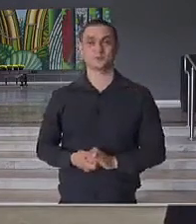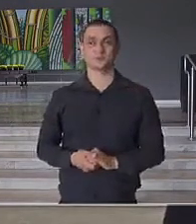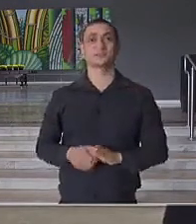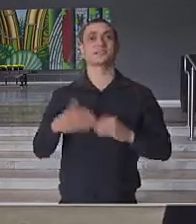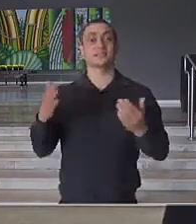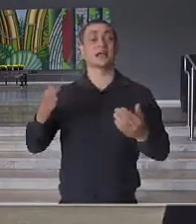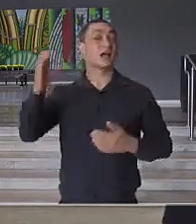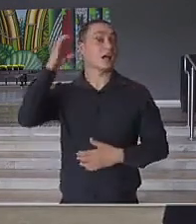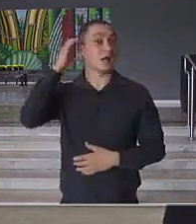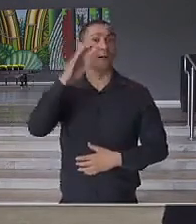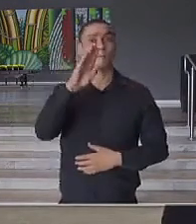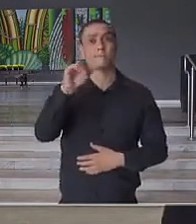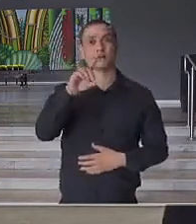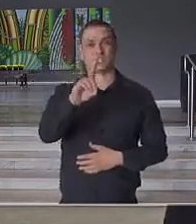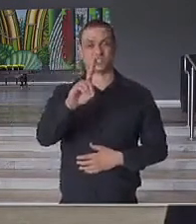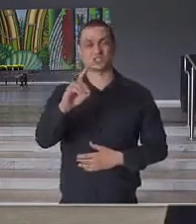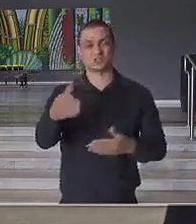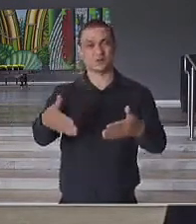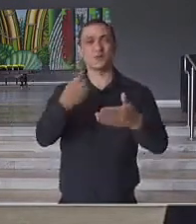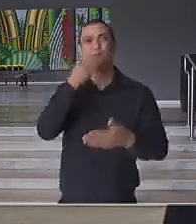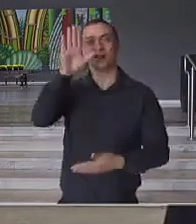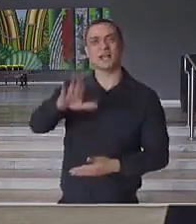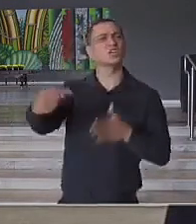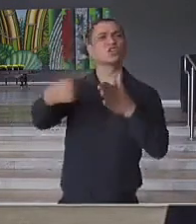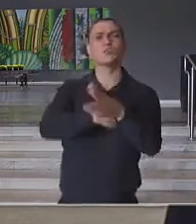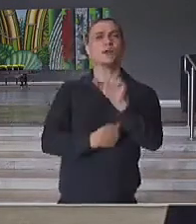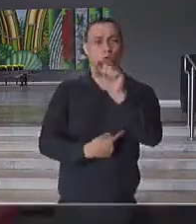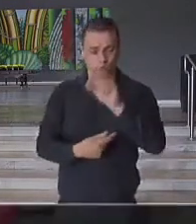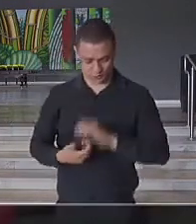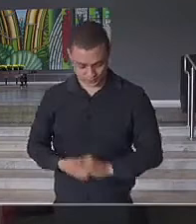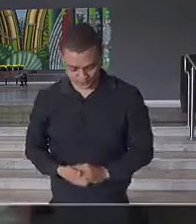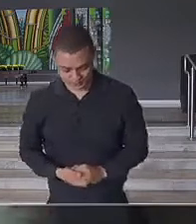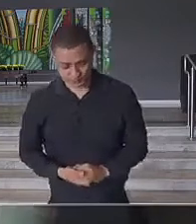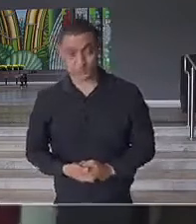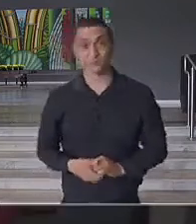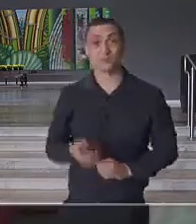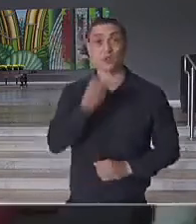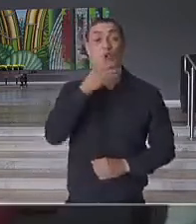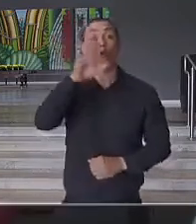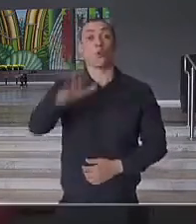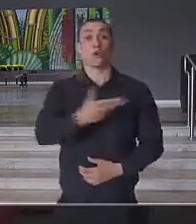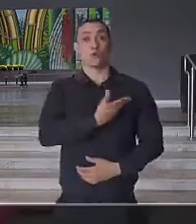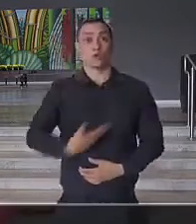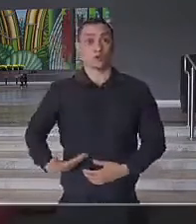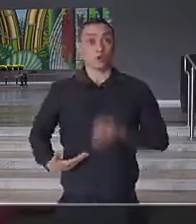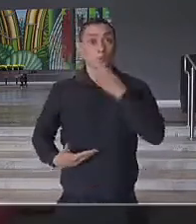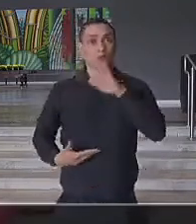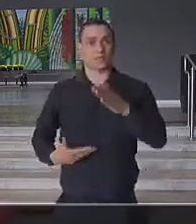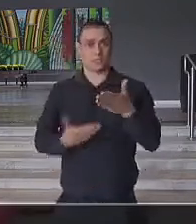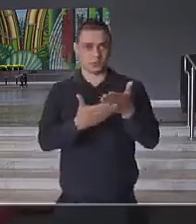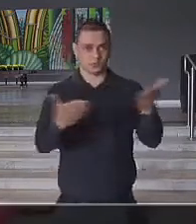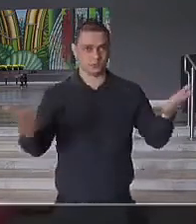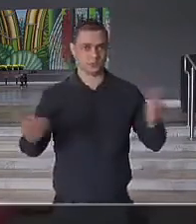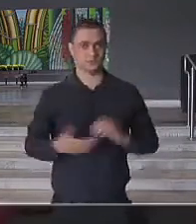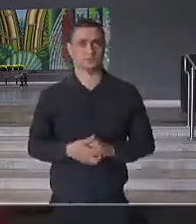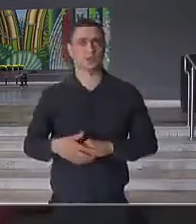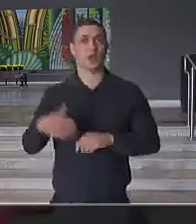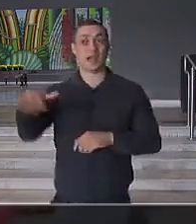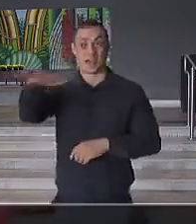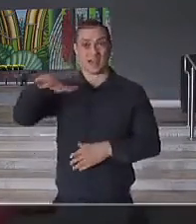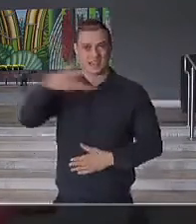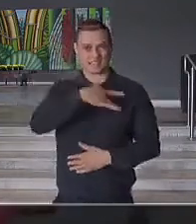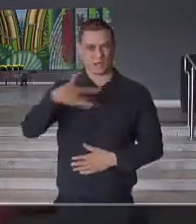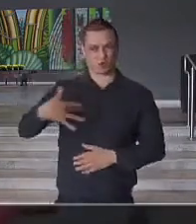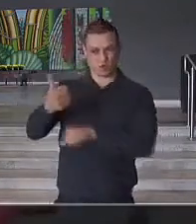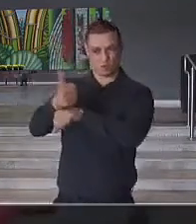da Rádio Bandeirantes, Band News. Boa tarde, sua pergunta, por favor. Boa tarde, governador. Boa tarde a todos. Bom, alguns profissionais de saúde